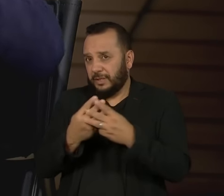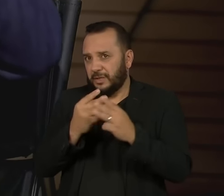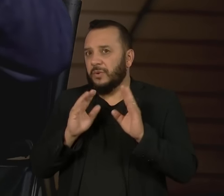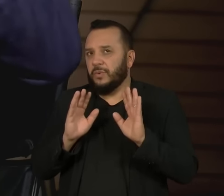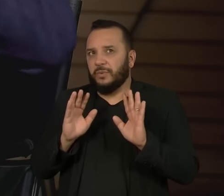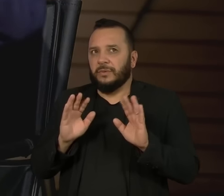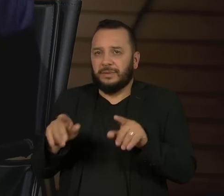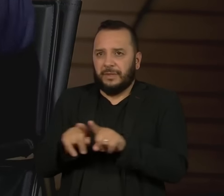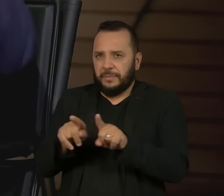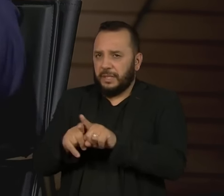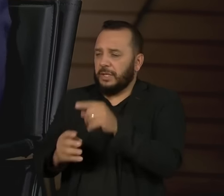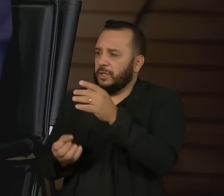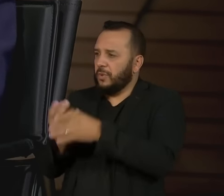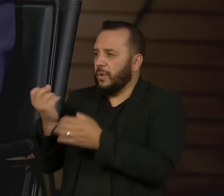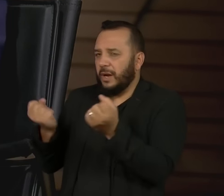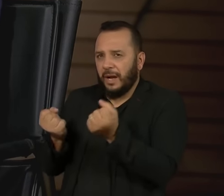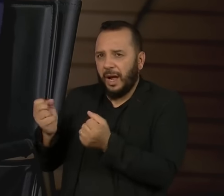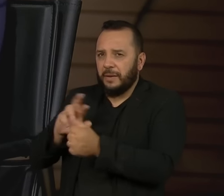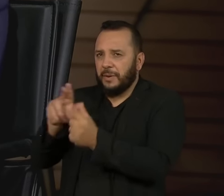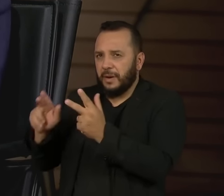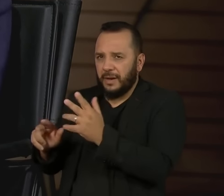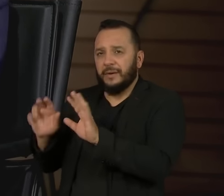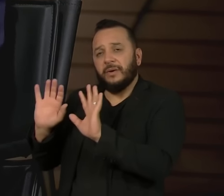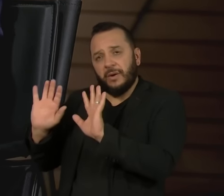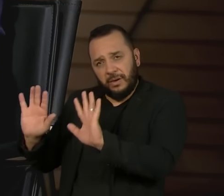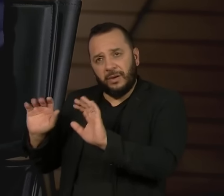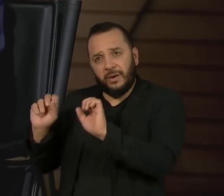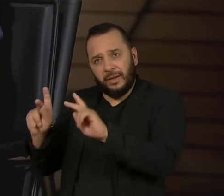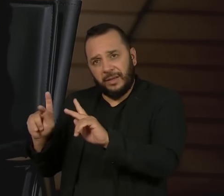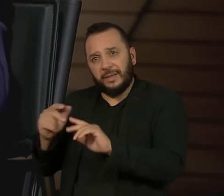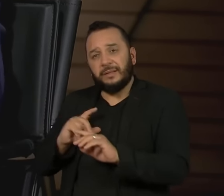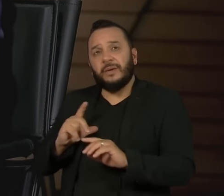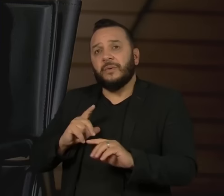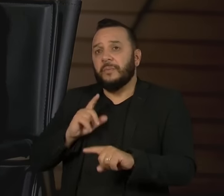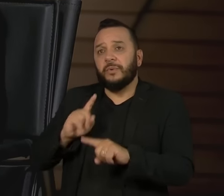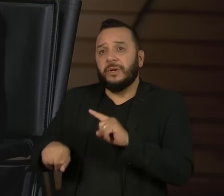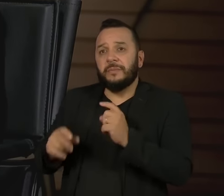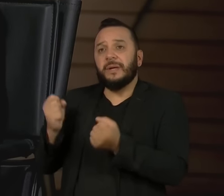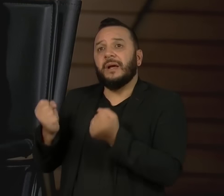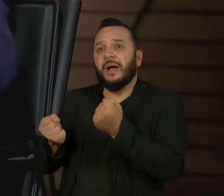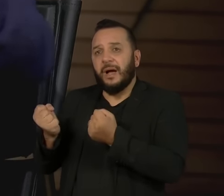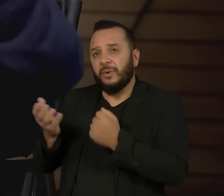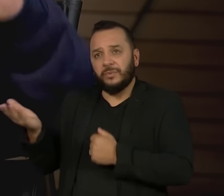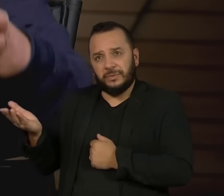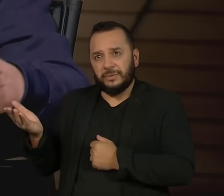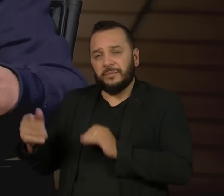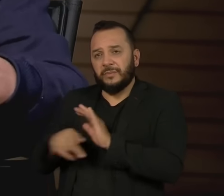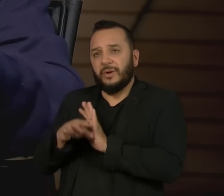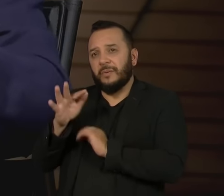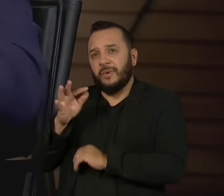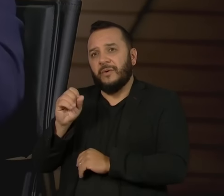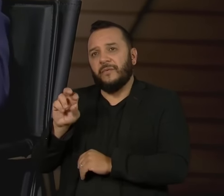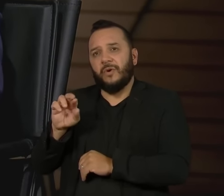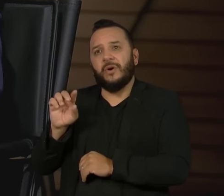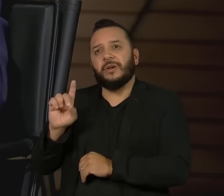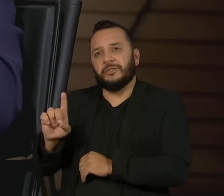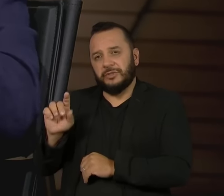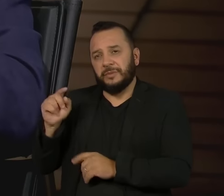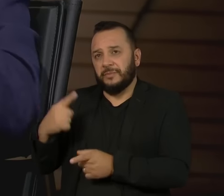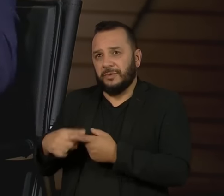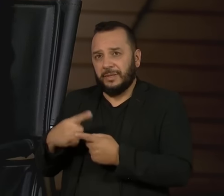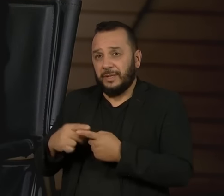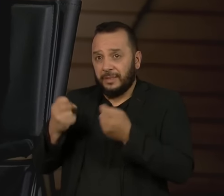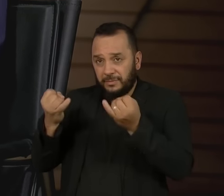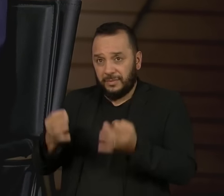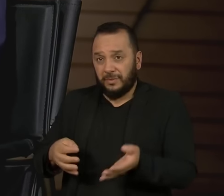extraordinária, os carros, a coisa blá, blá, blá, blá. Então, se você for pensar nisso, teria que proibir todos os carros da Ford, porque ele citou a